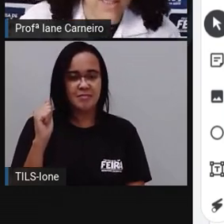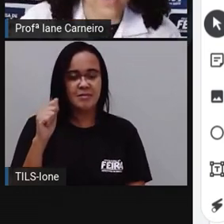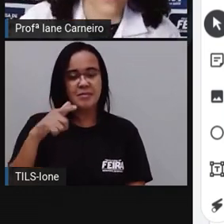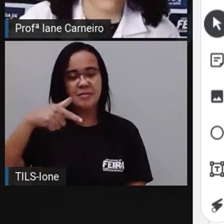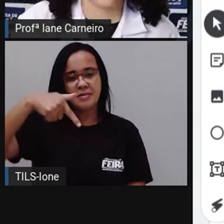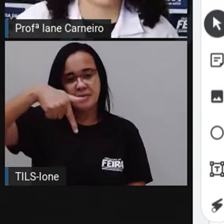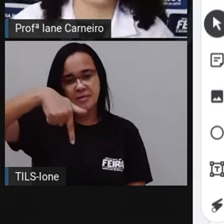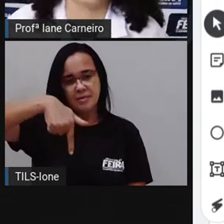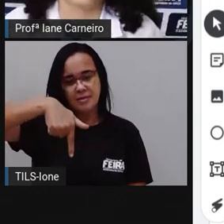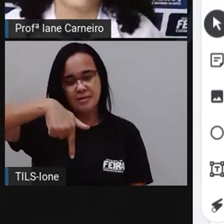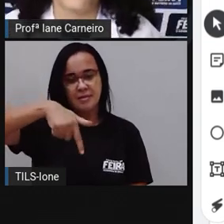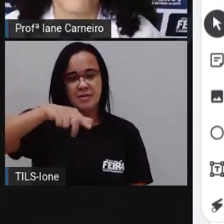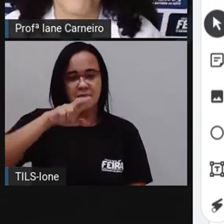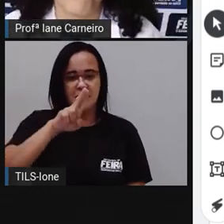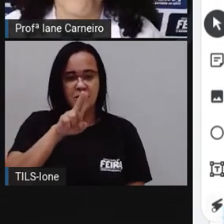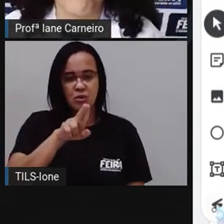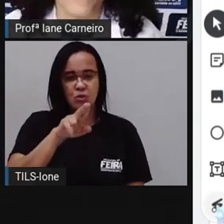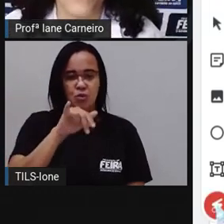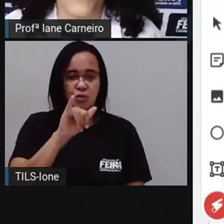Sá-gui. Ó.